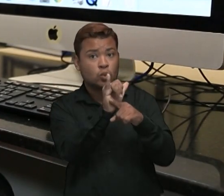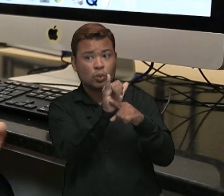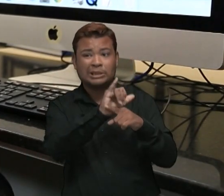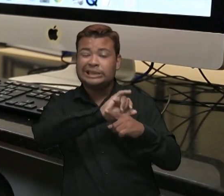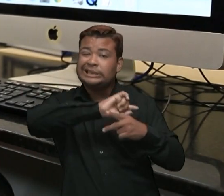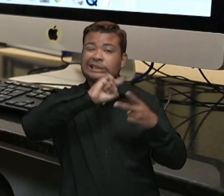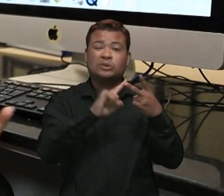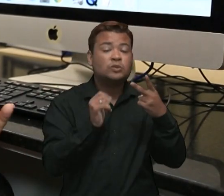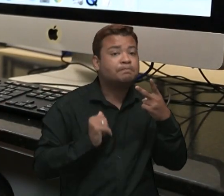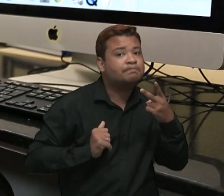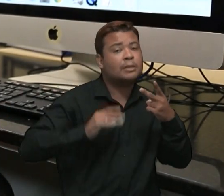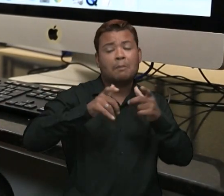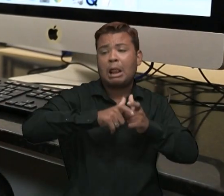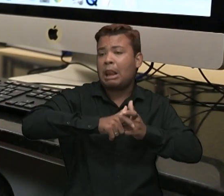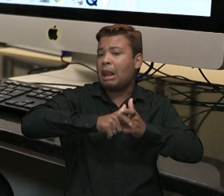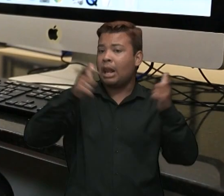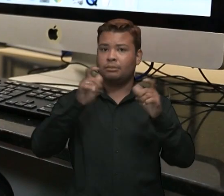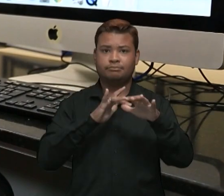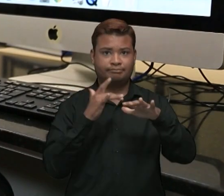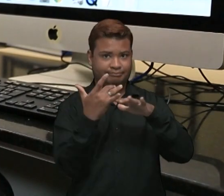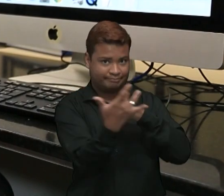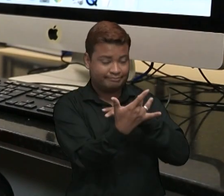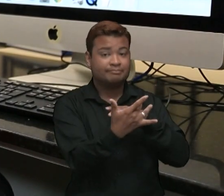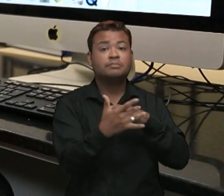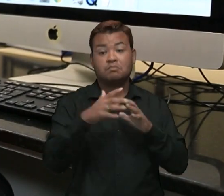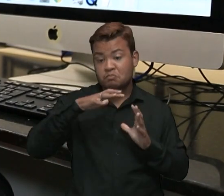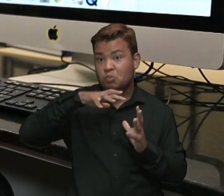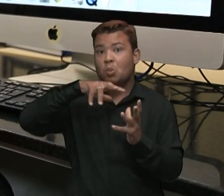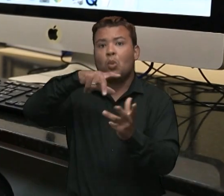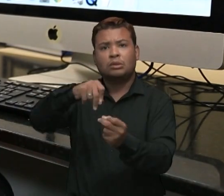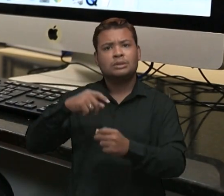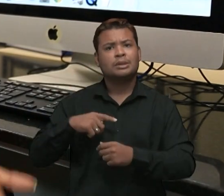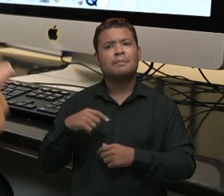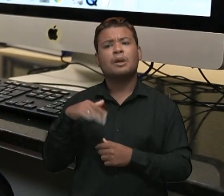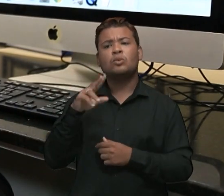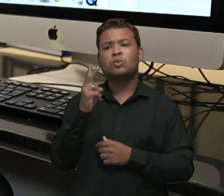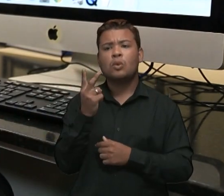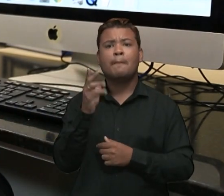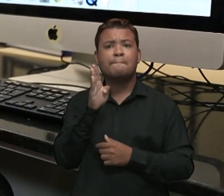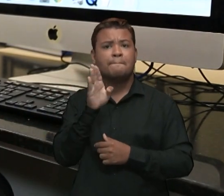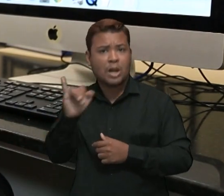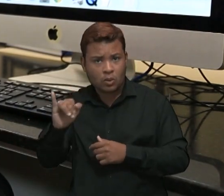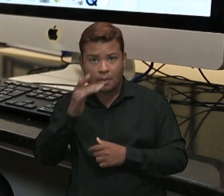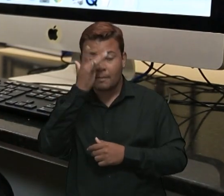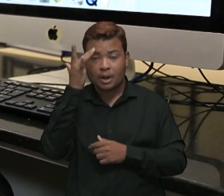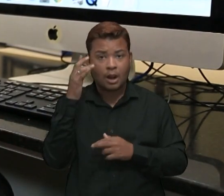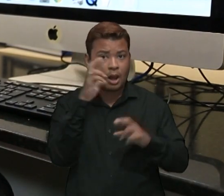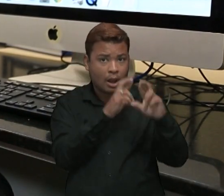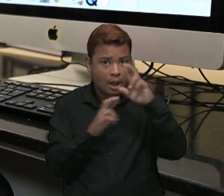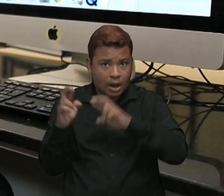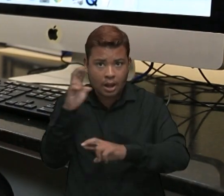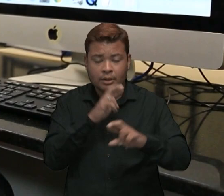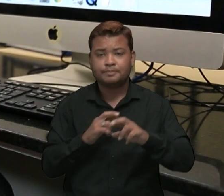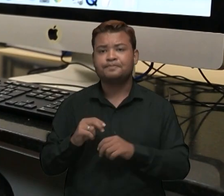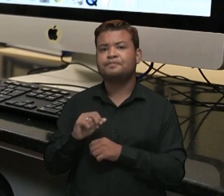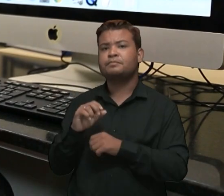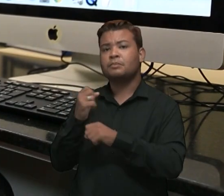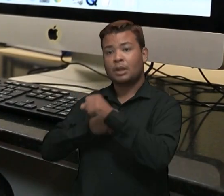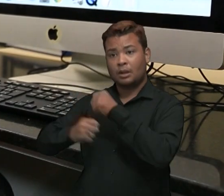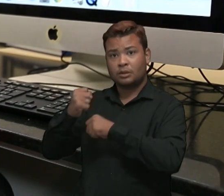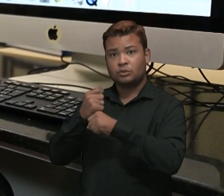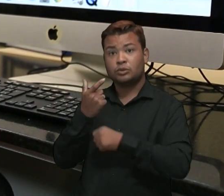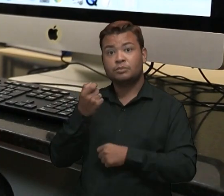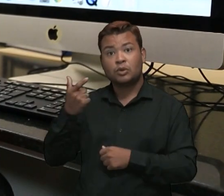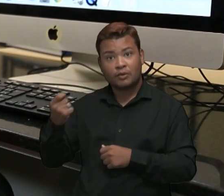social digital do mundo, com mais de 2 bilhões de usuários. Em 2020, com a pandemia da Covid-19,